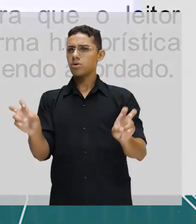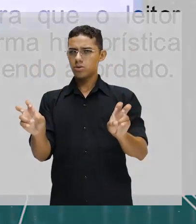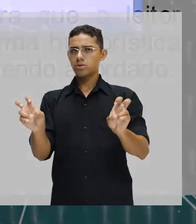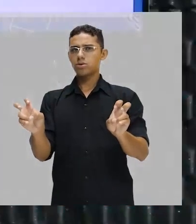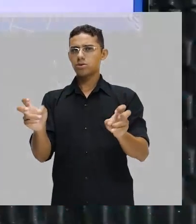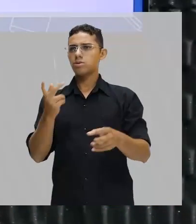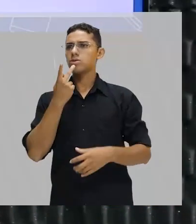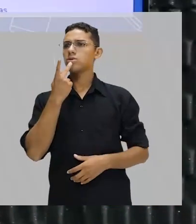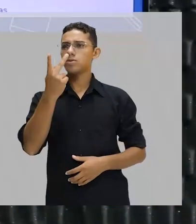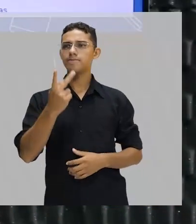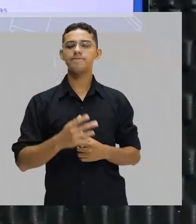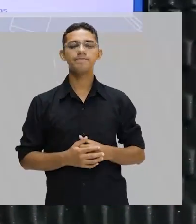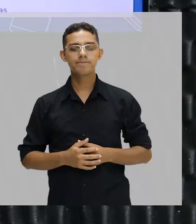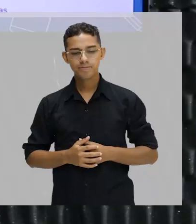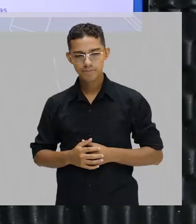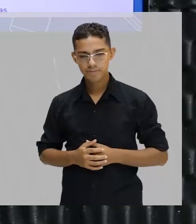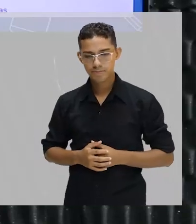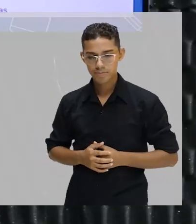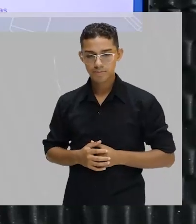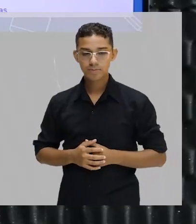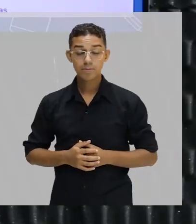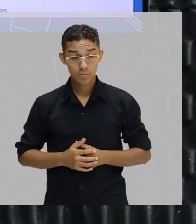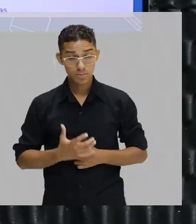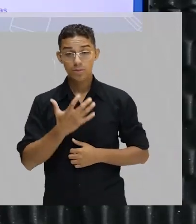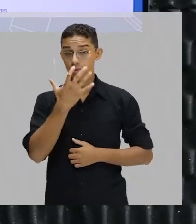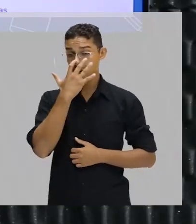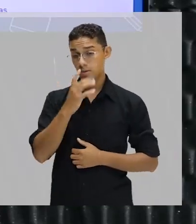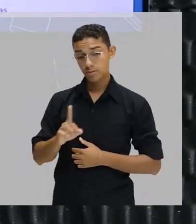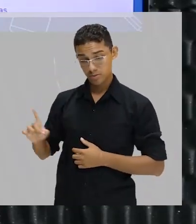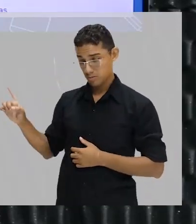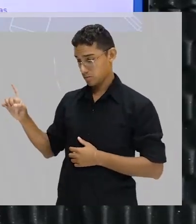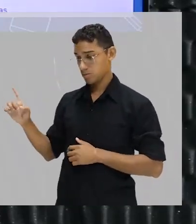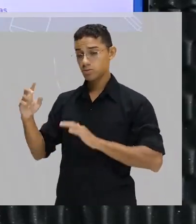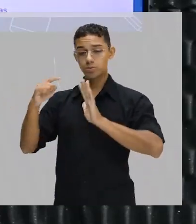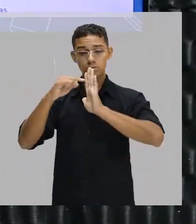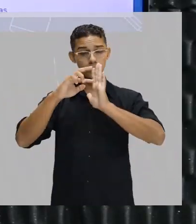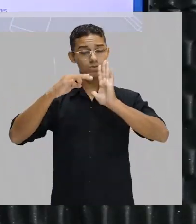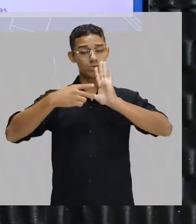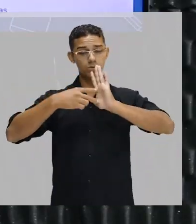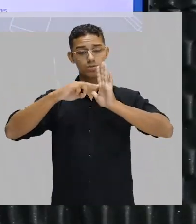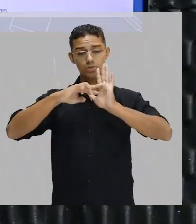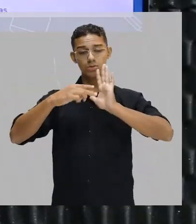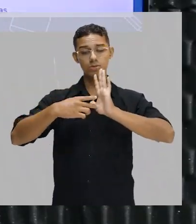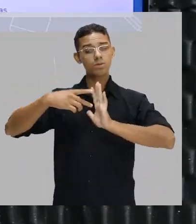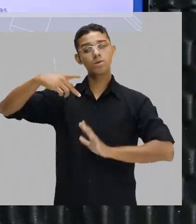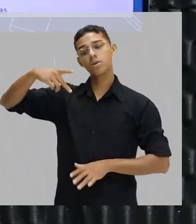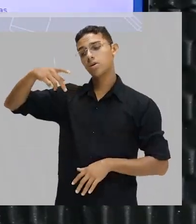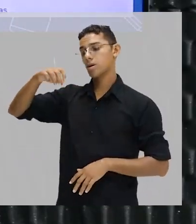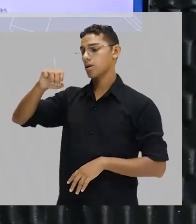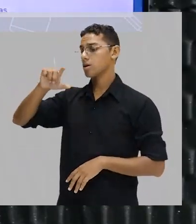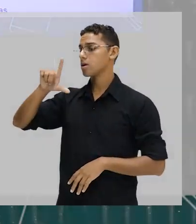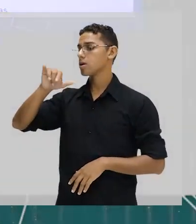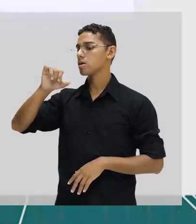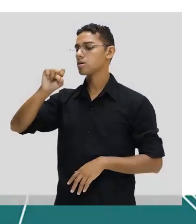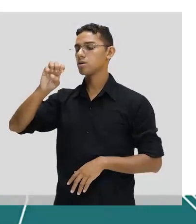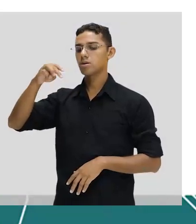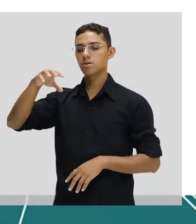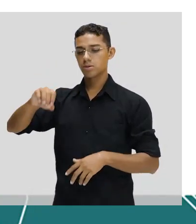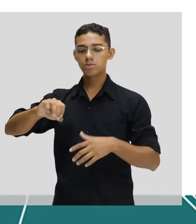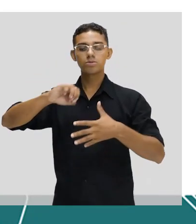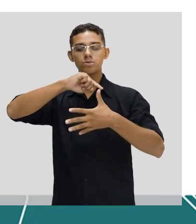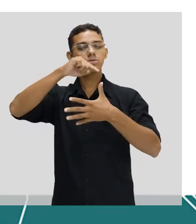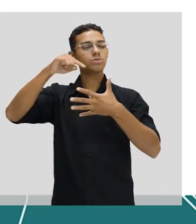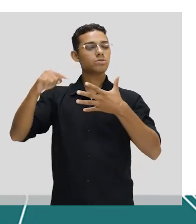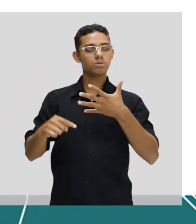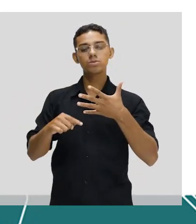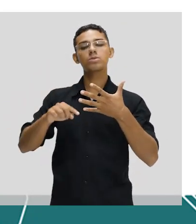abordado. Então, vamos ver aqui mais um, no sentido também polissêmico, né? Mais um, como eu falei para vocês, a